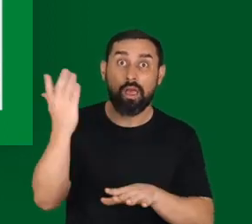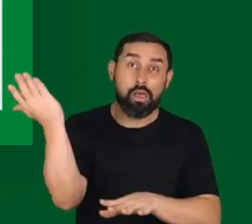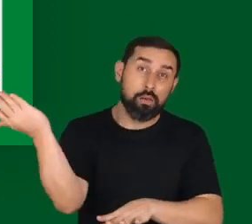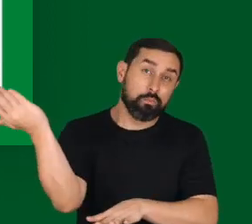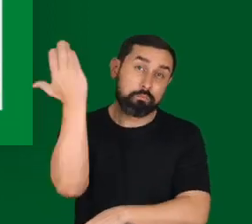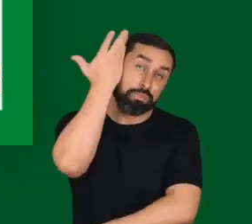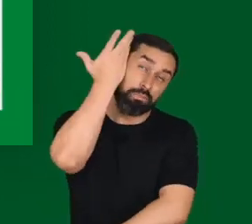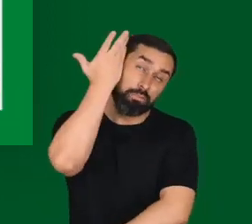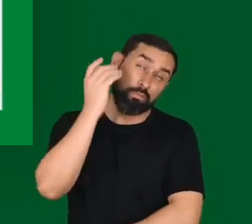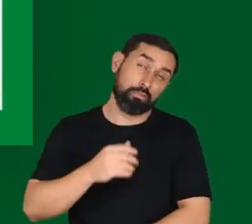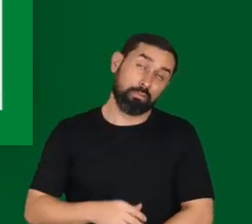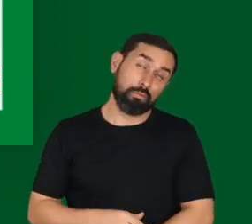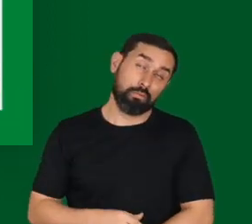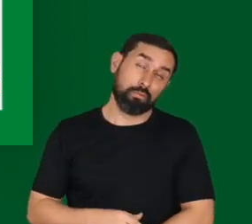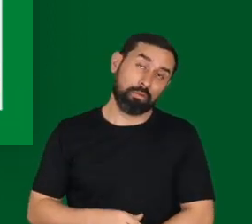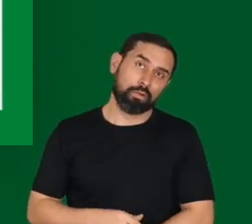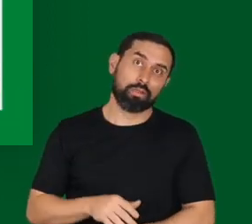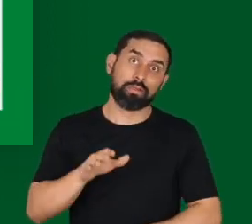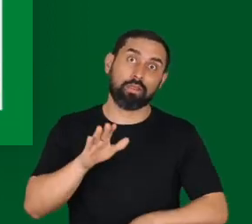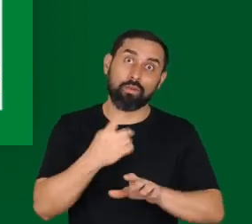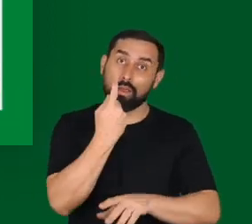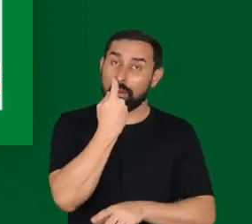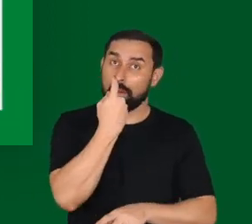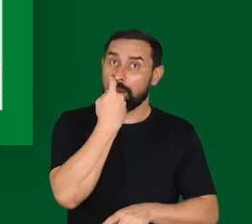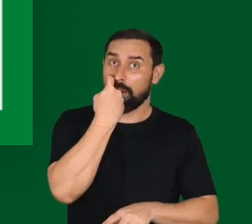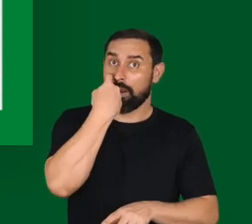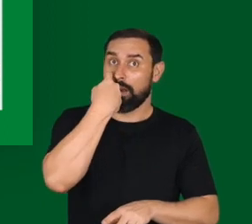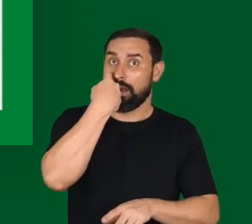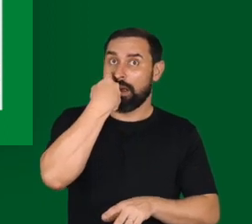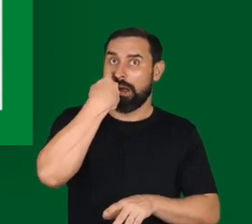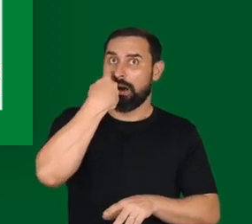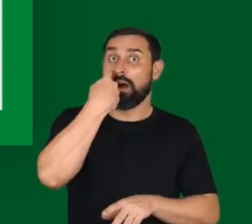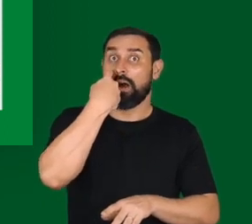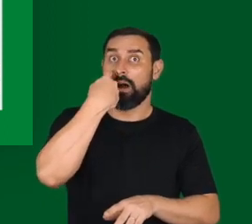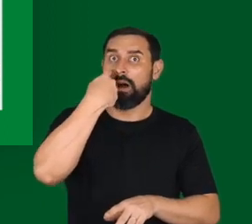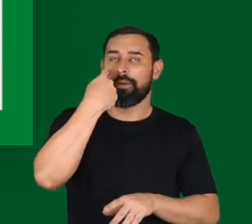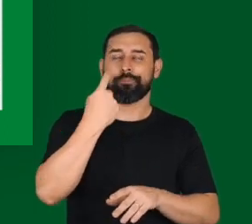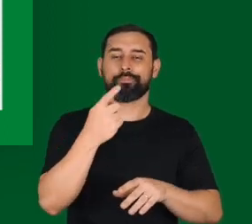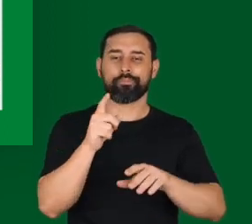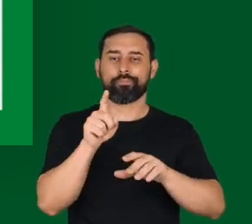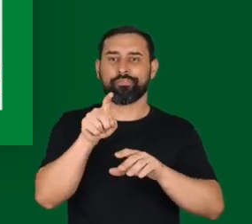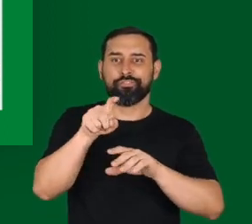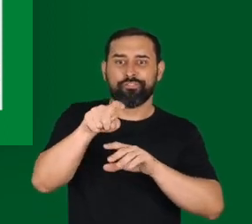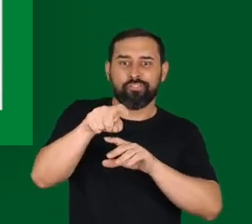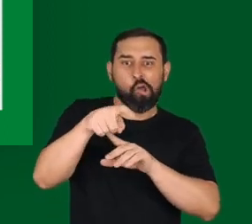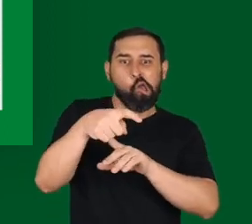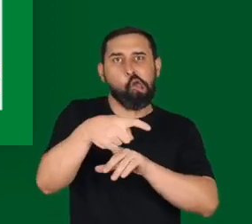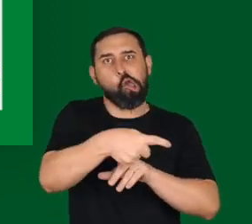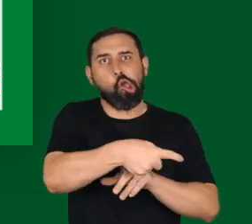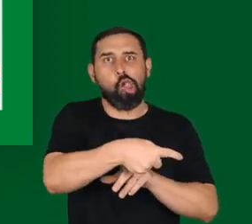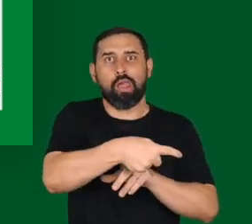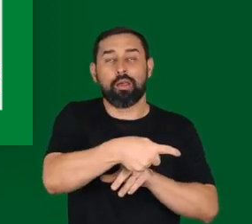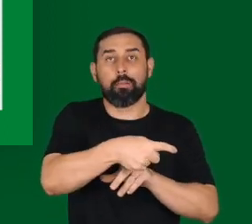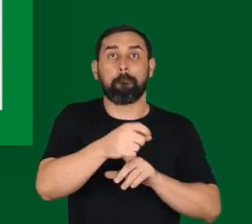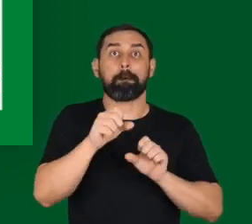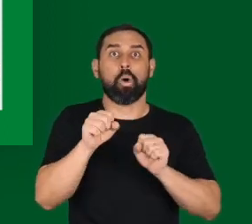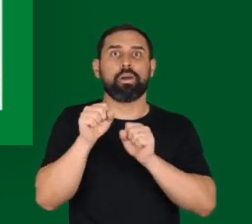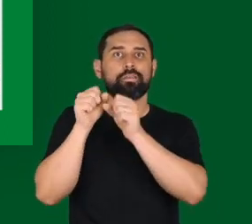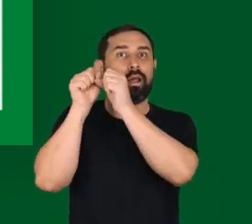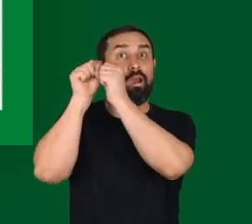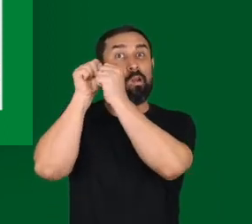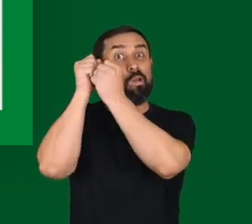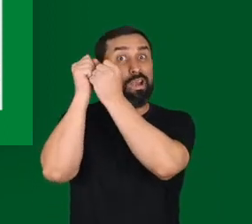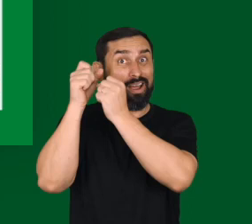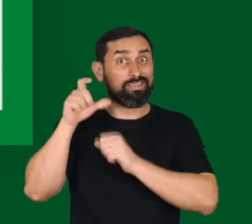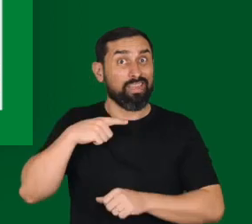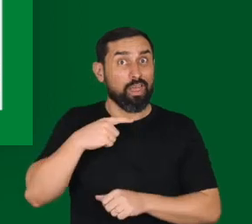de trauma de base de crânio, porque com esse trauma ela pode fazer um falso trajeto e parar ali,